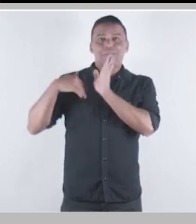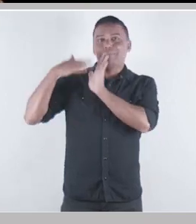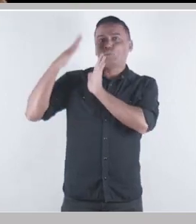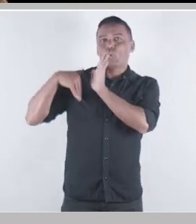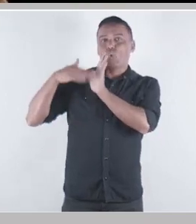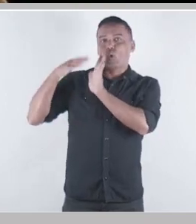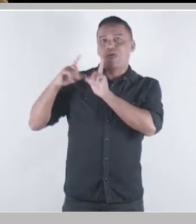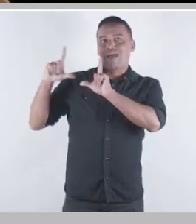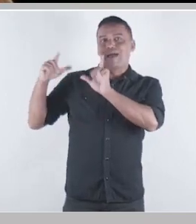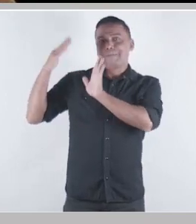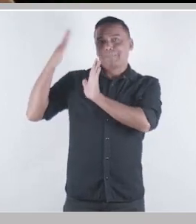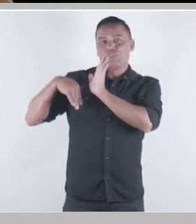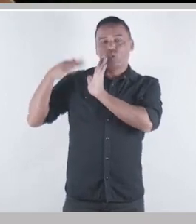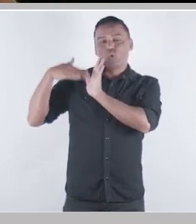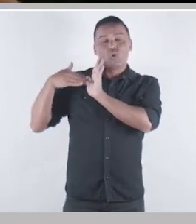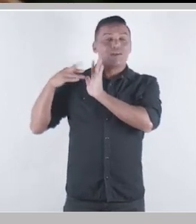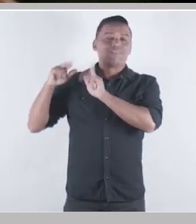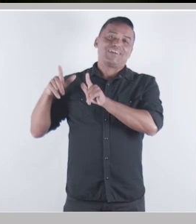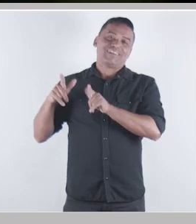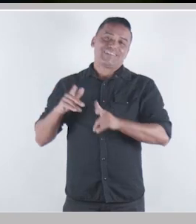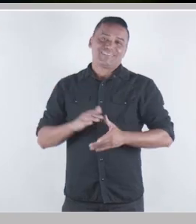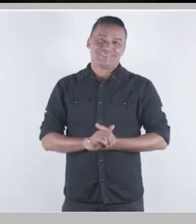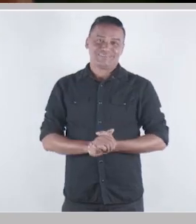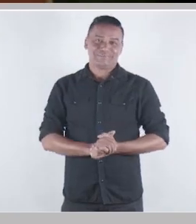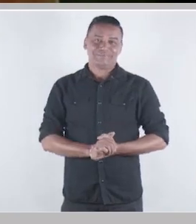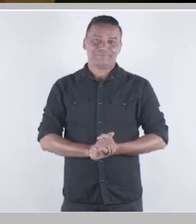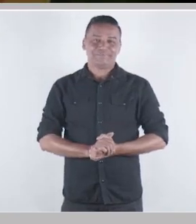pintura, assim, né?